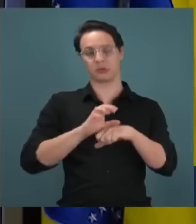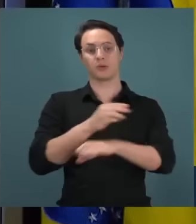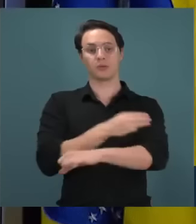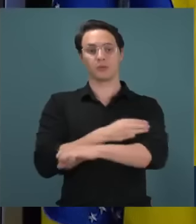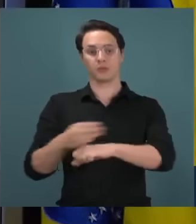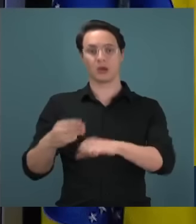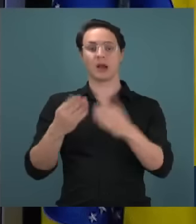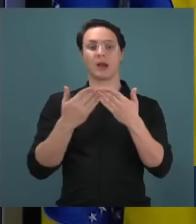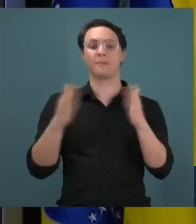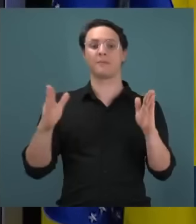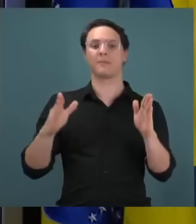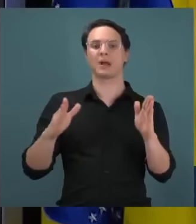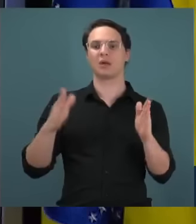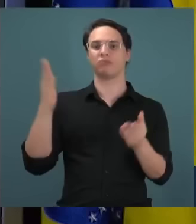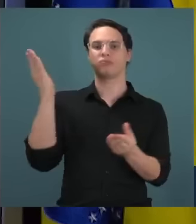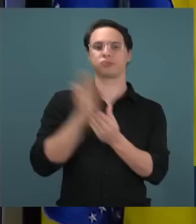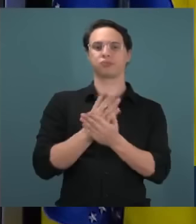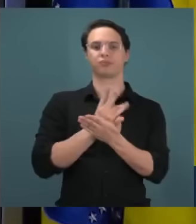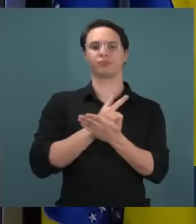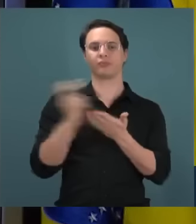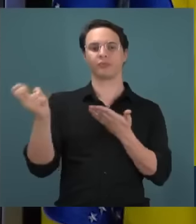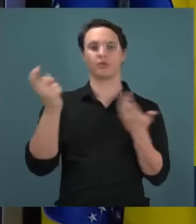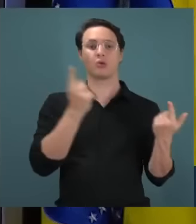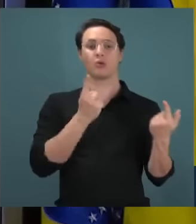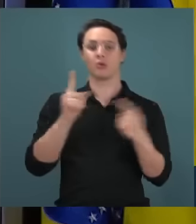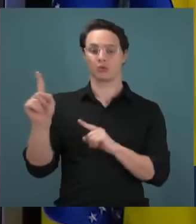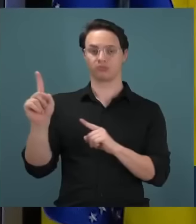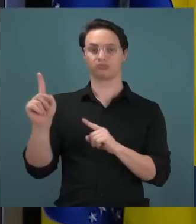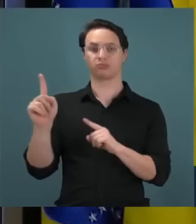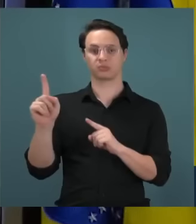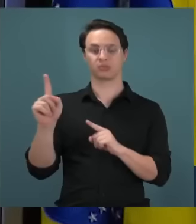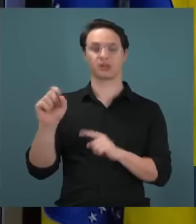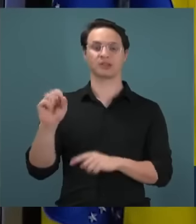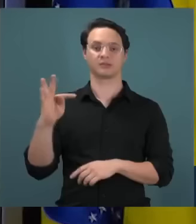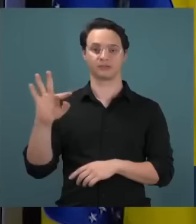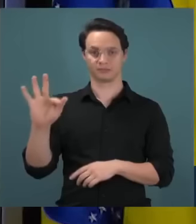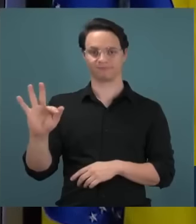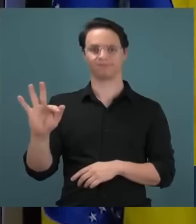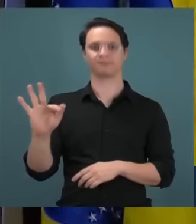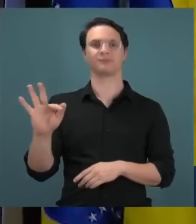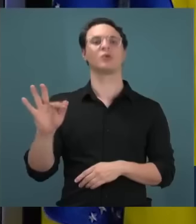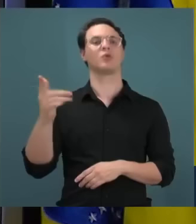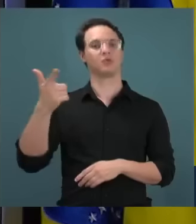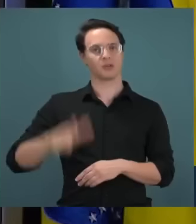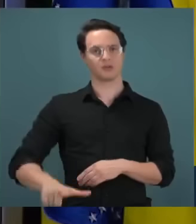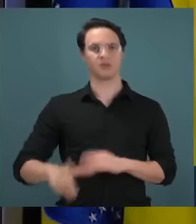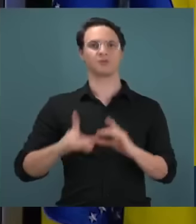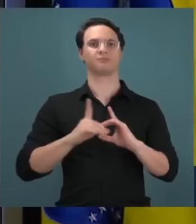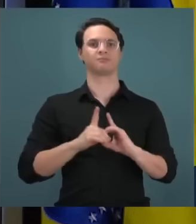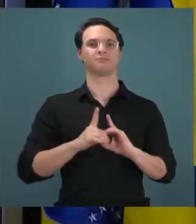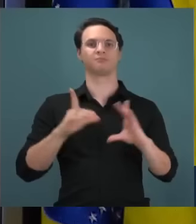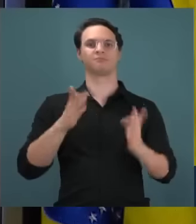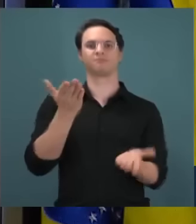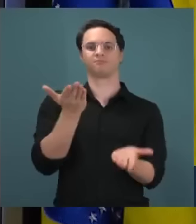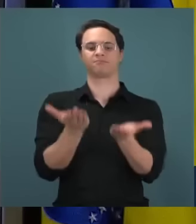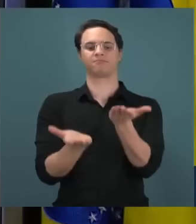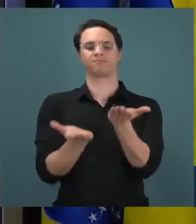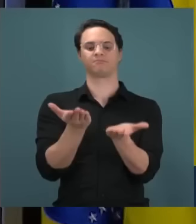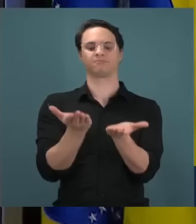abrir o primeiro processo de impeachment de um ministro do STF, o Brasil volta a ter democracia. Volta a ter o reequilíbrio entre